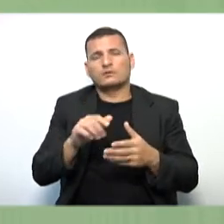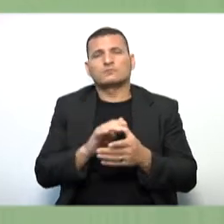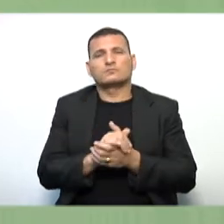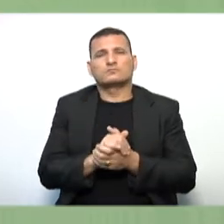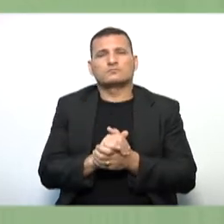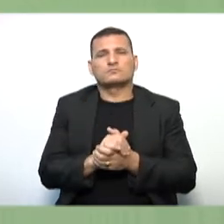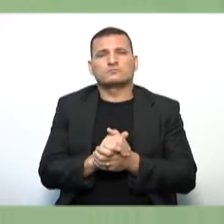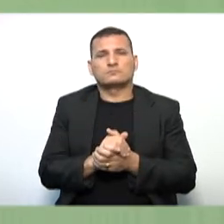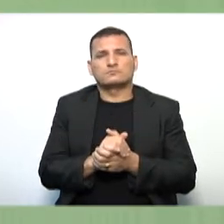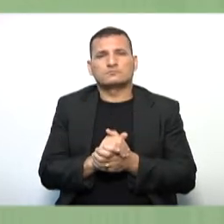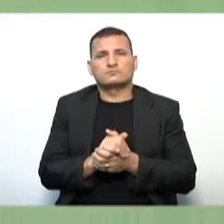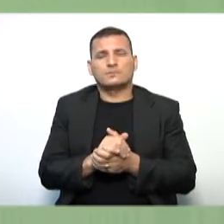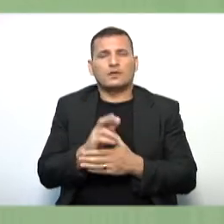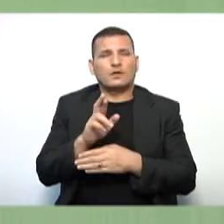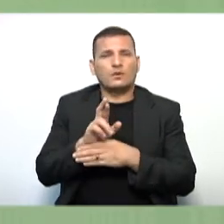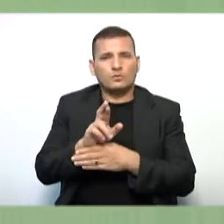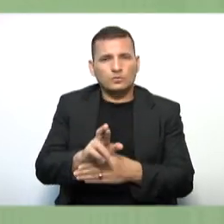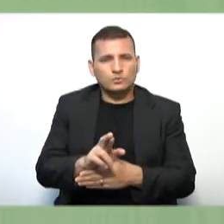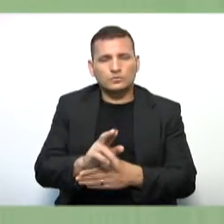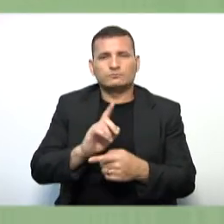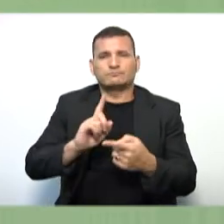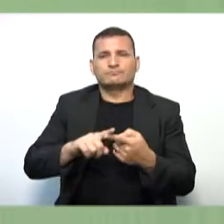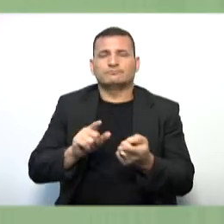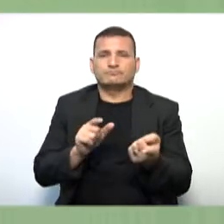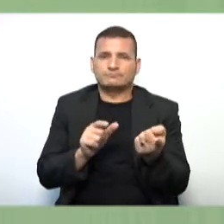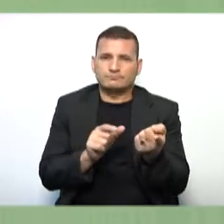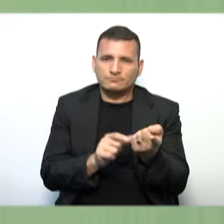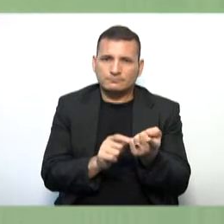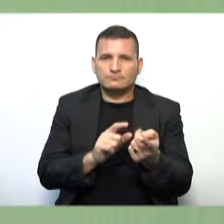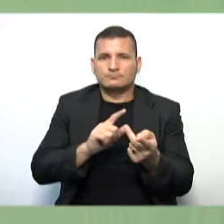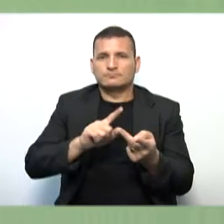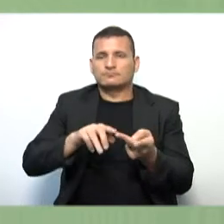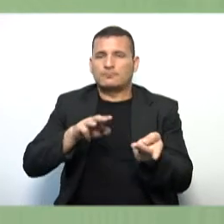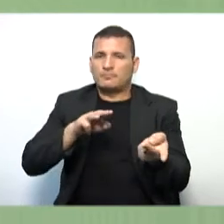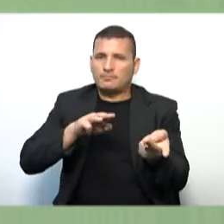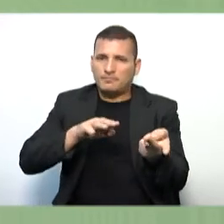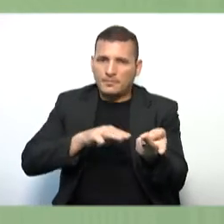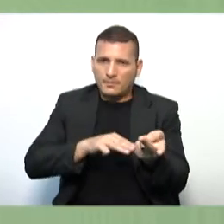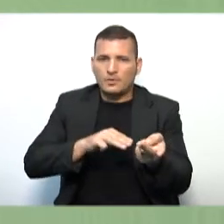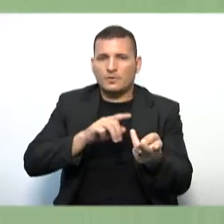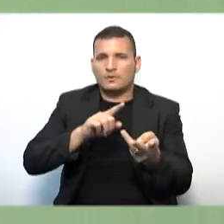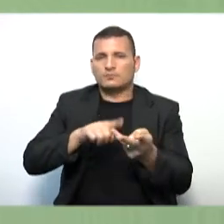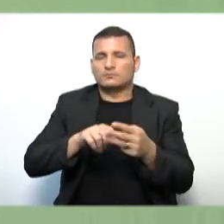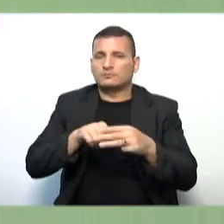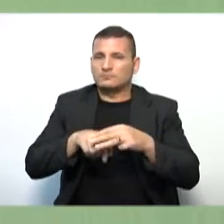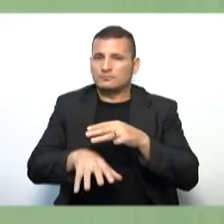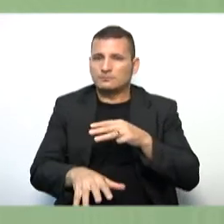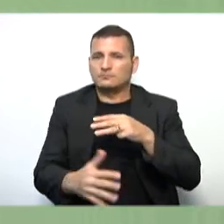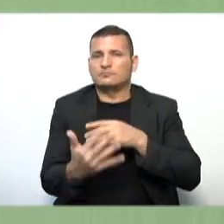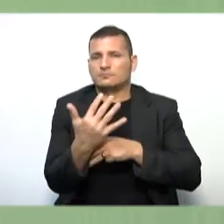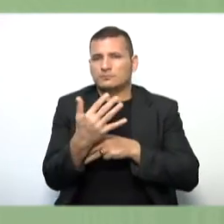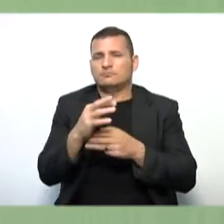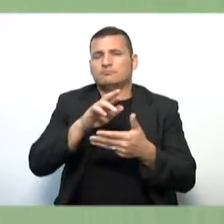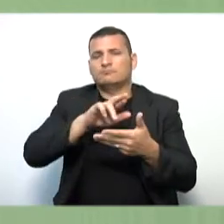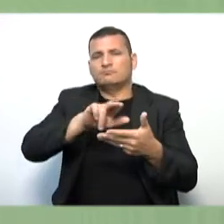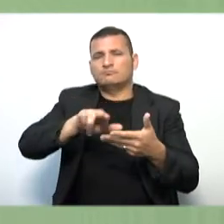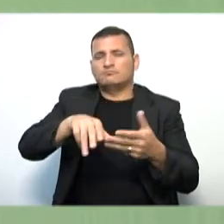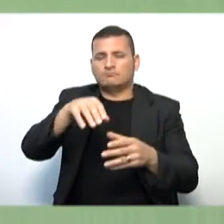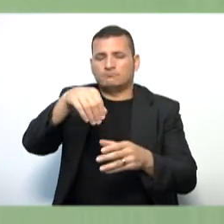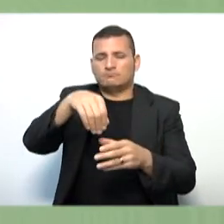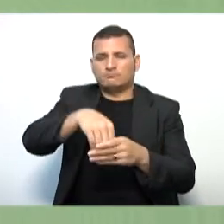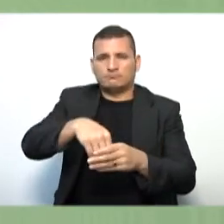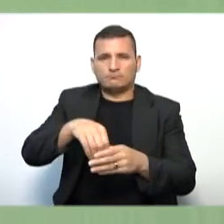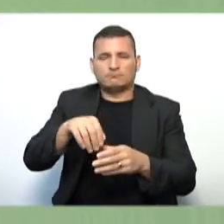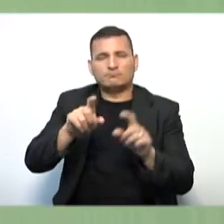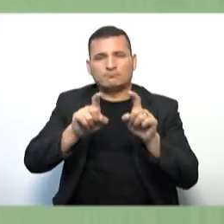hardware, como processador, memória principal, armazenamento, dispositivos de entrada e saída e por aí vai. Então,